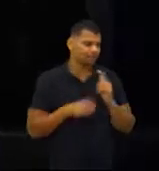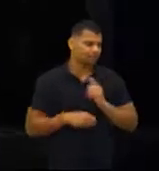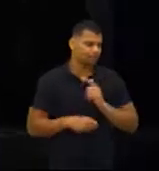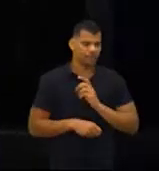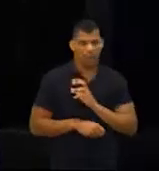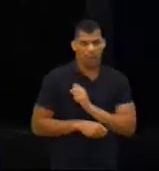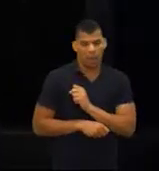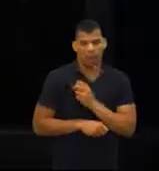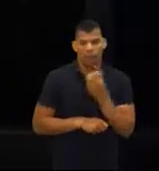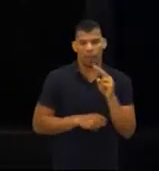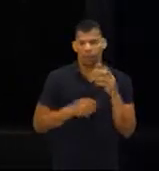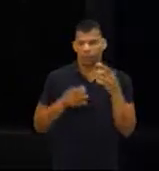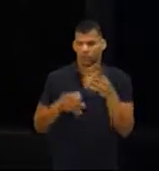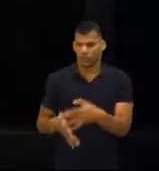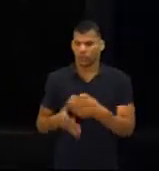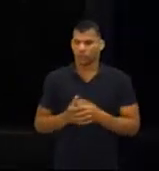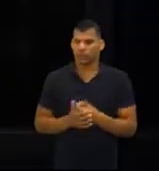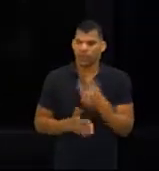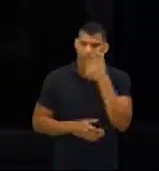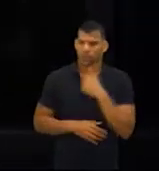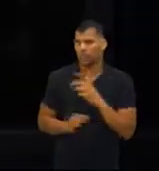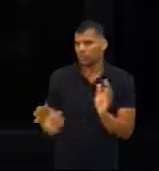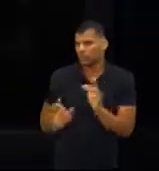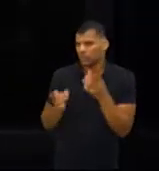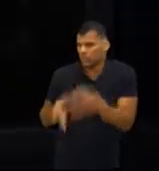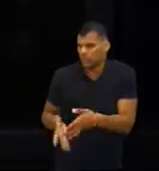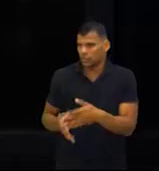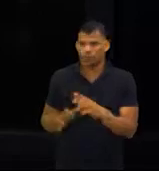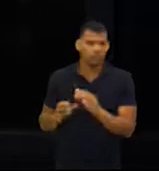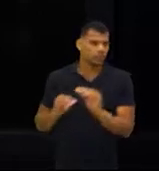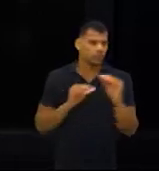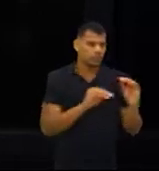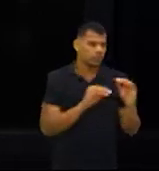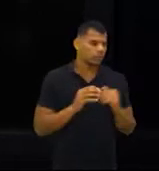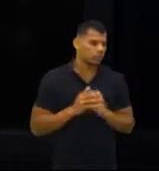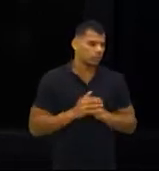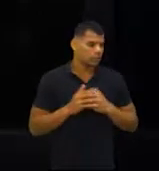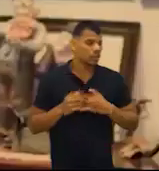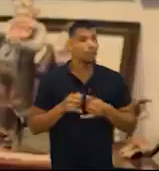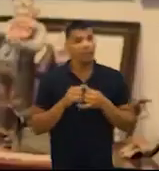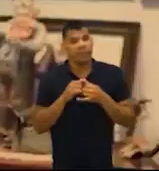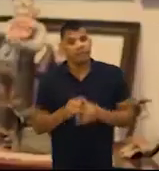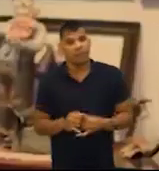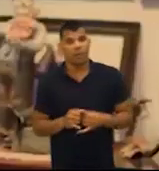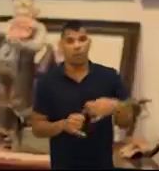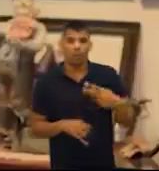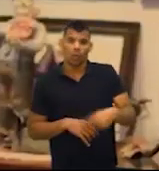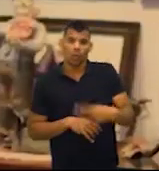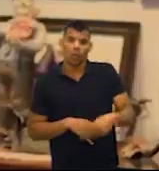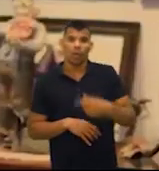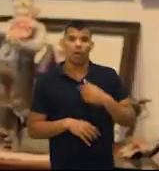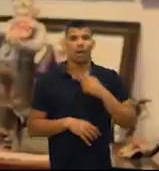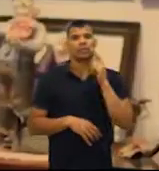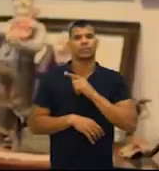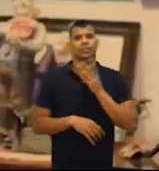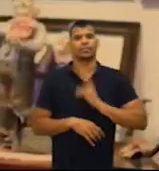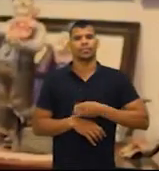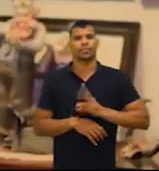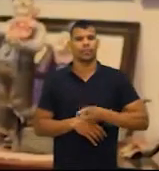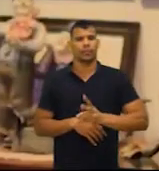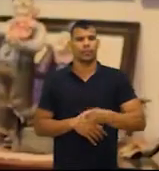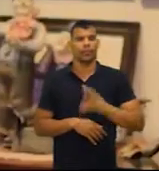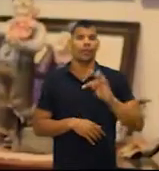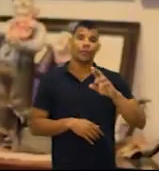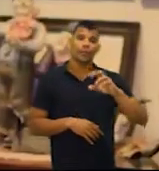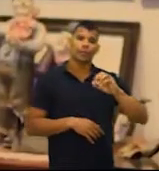coisa. Eu acabei fixando aqui, e não me arrependo de nada, acho bem bacana. Mas o Vesúvio Tropical vendeu